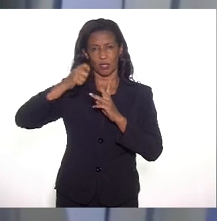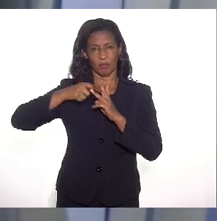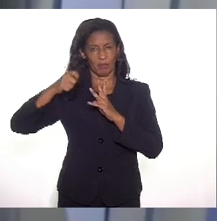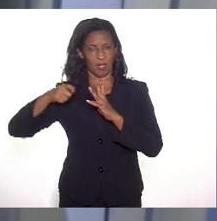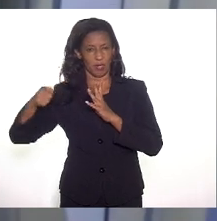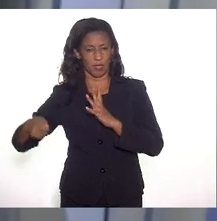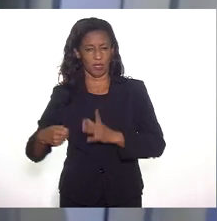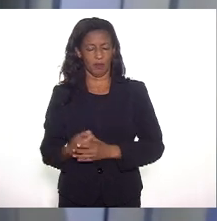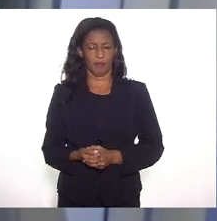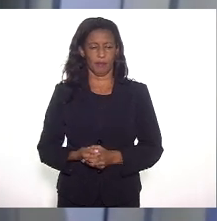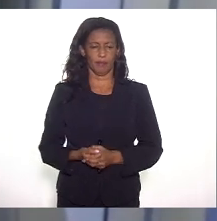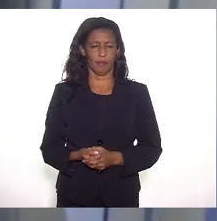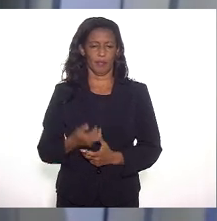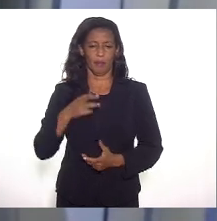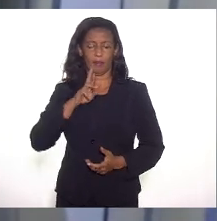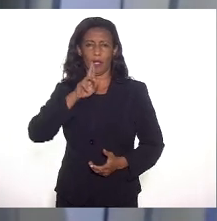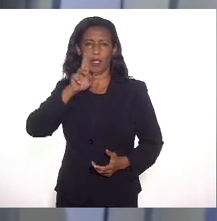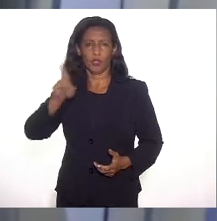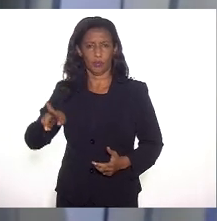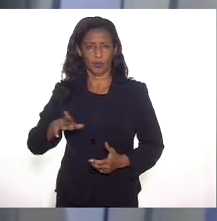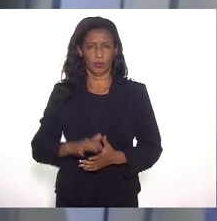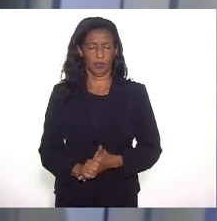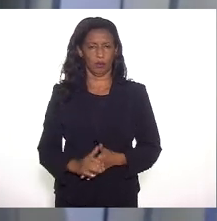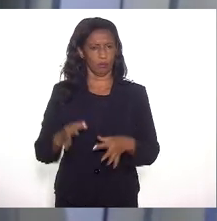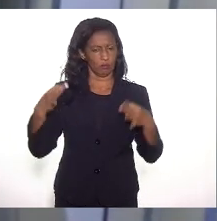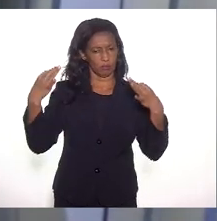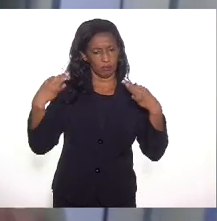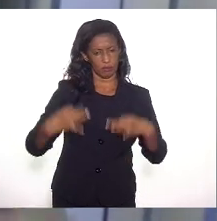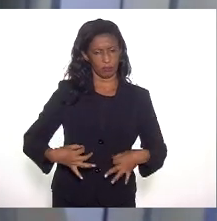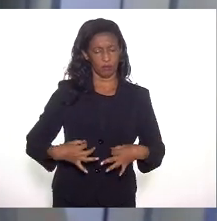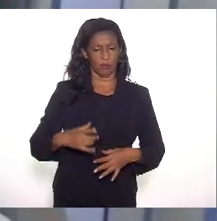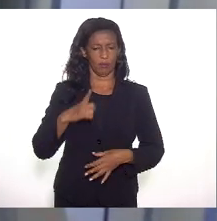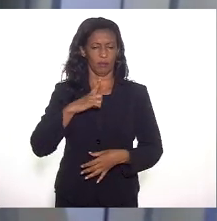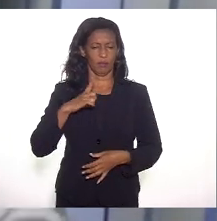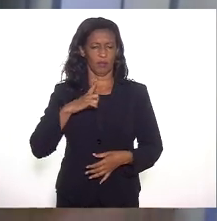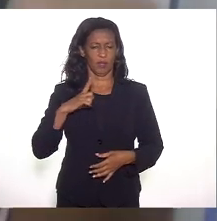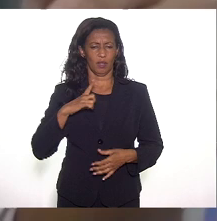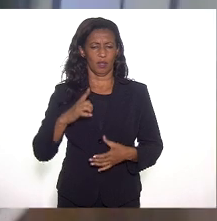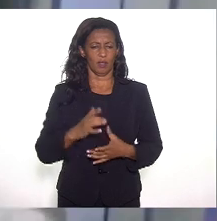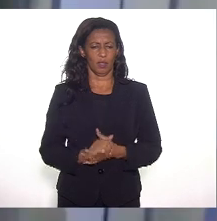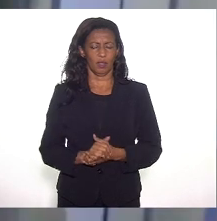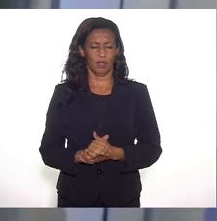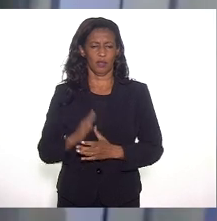meses, o que certamente teve uma repercussão